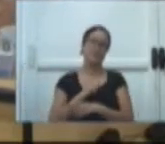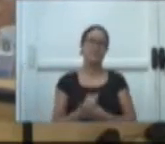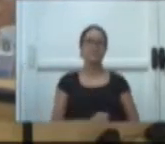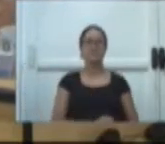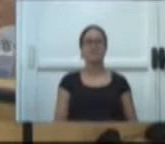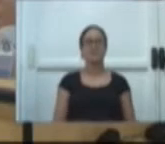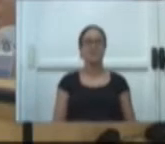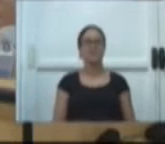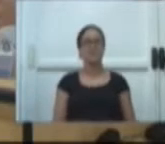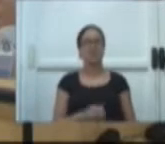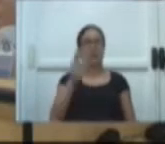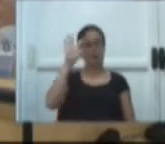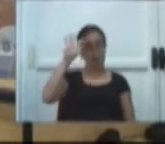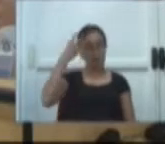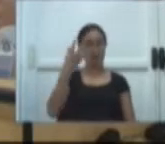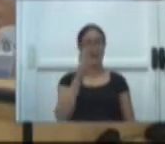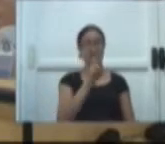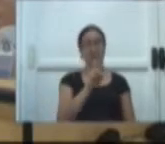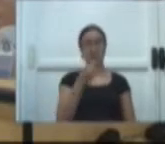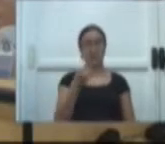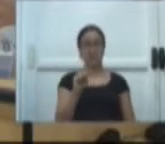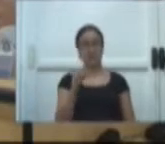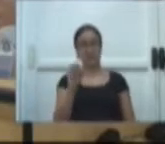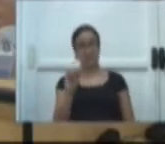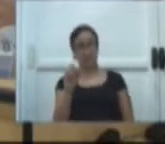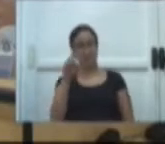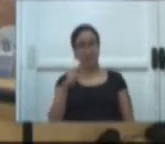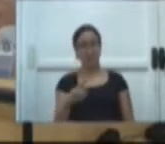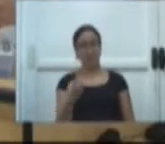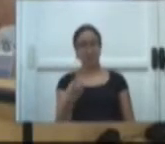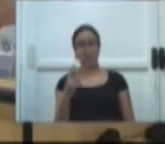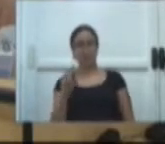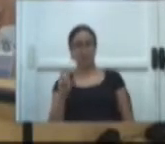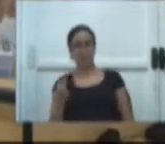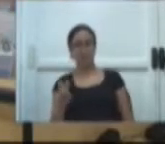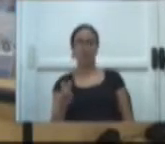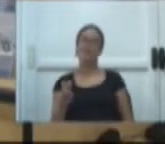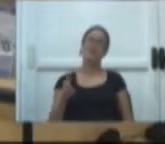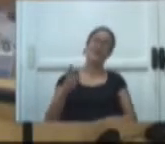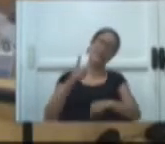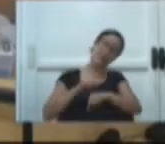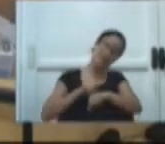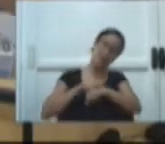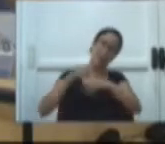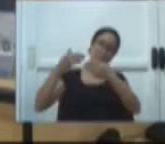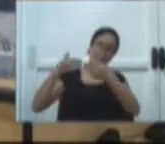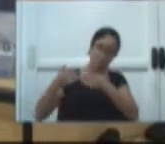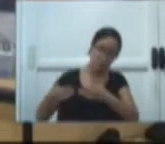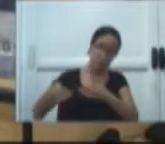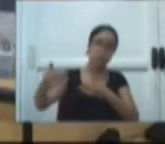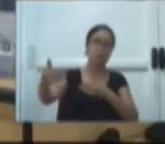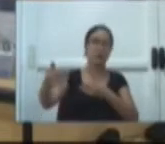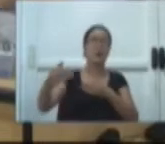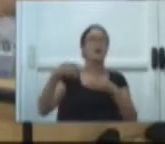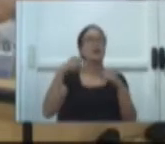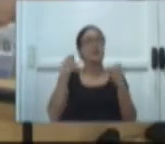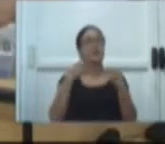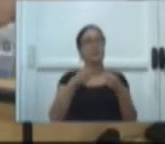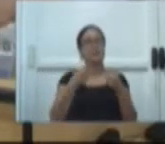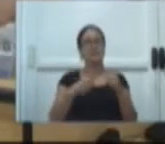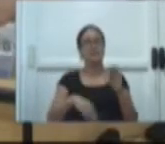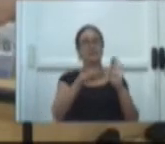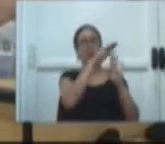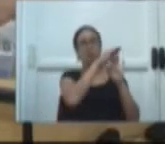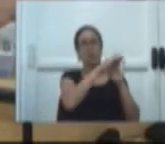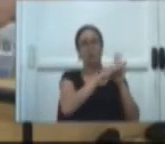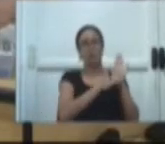580/2014, por se tratar de um projeto de resolução que prorroga o prazo das comissões, ele vai para a ordem do dia